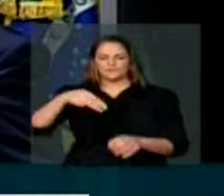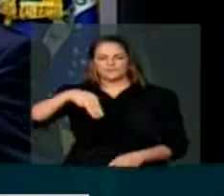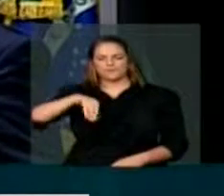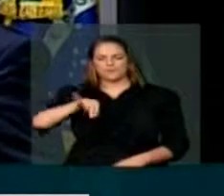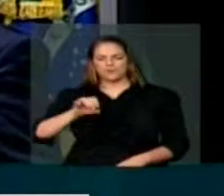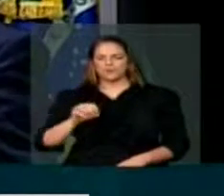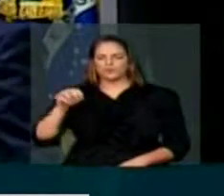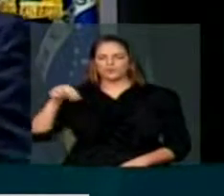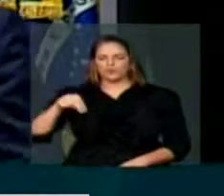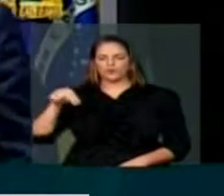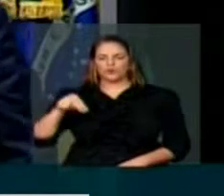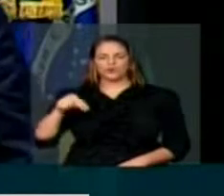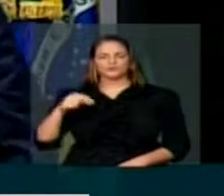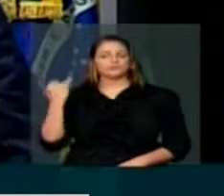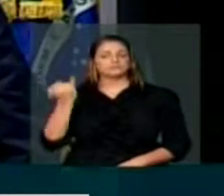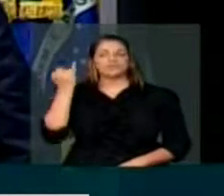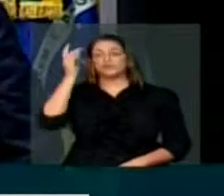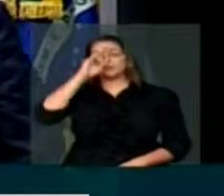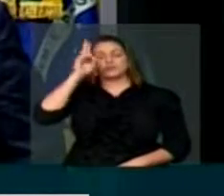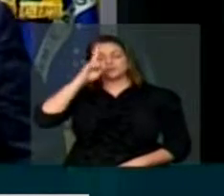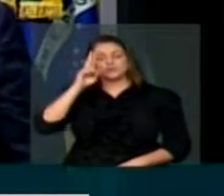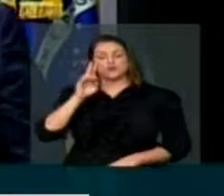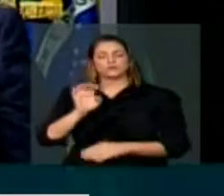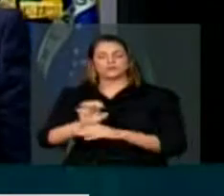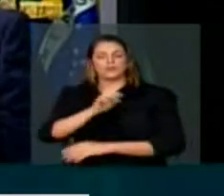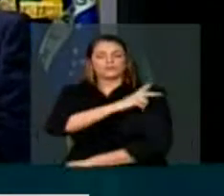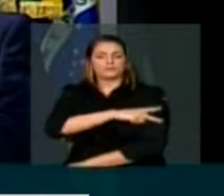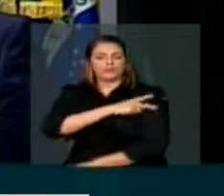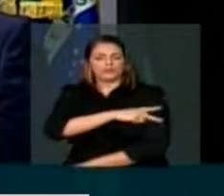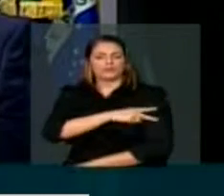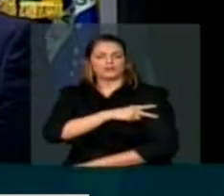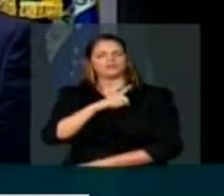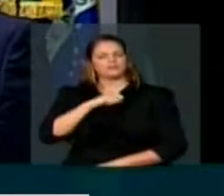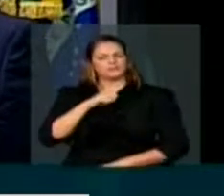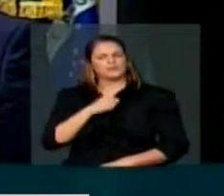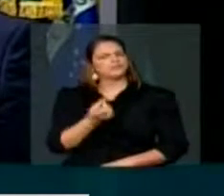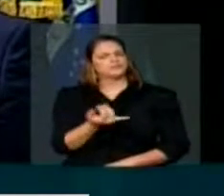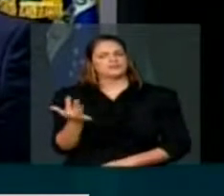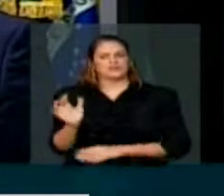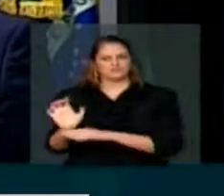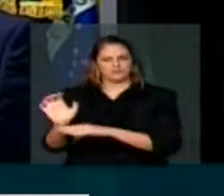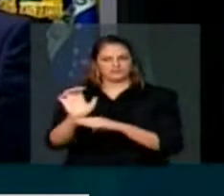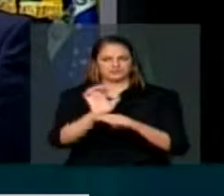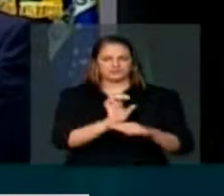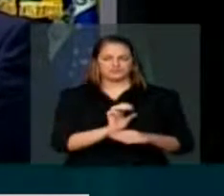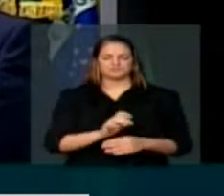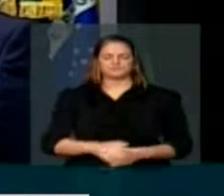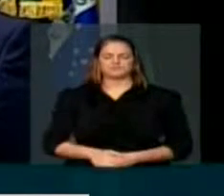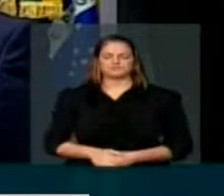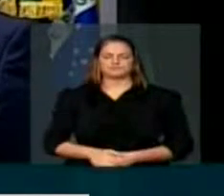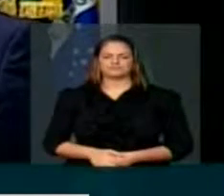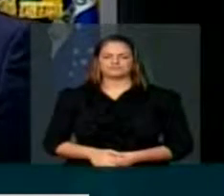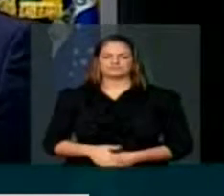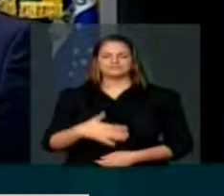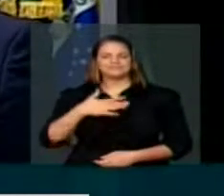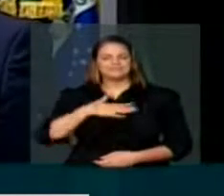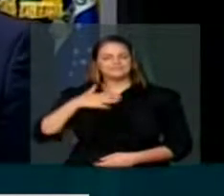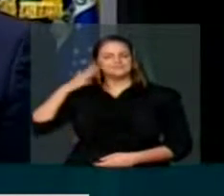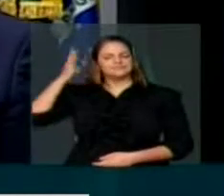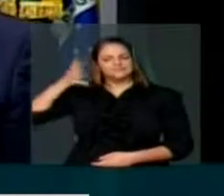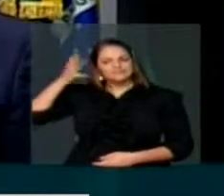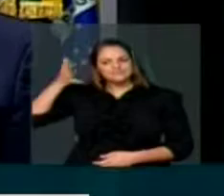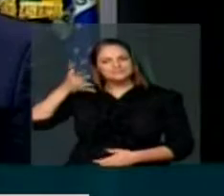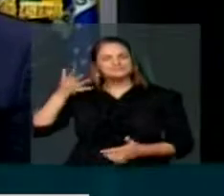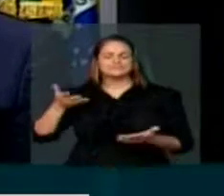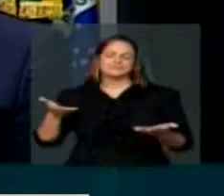fazendo história na comunicação do estado do Piauí e de vários outros estados. Encerro aqui as minhas